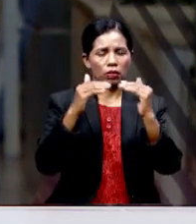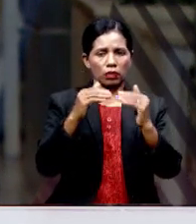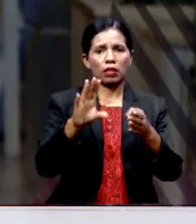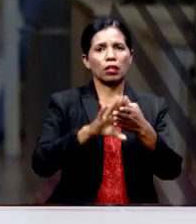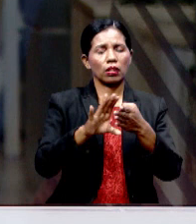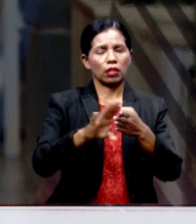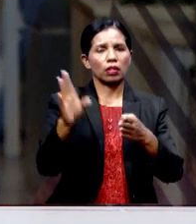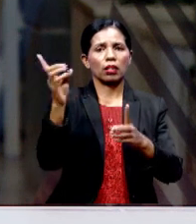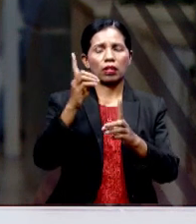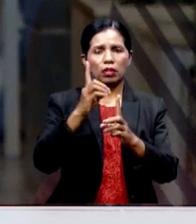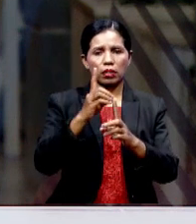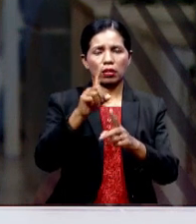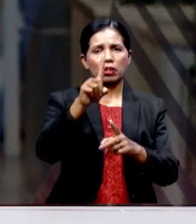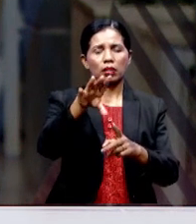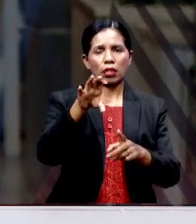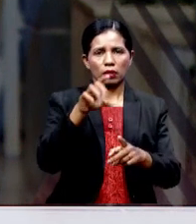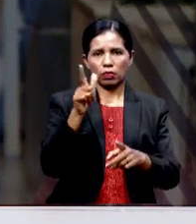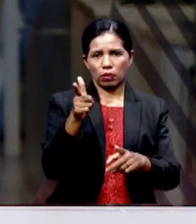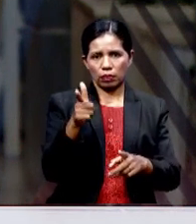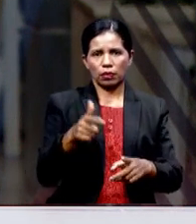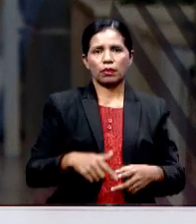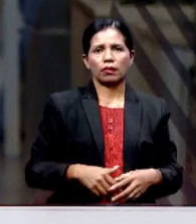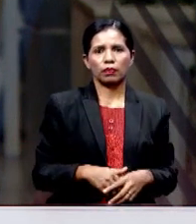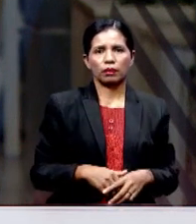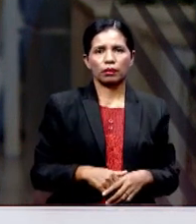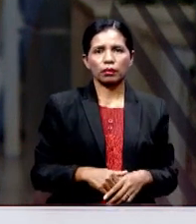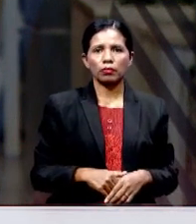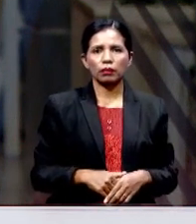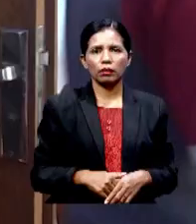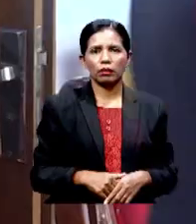e a loro atus ida Ruanolo.